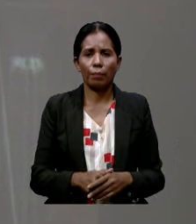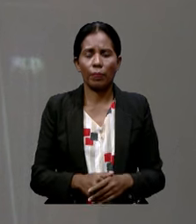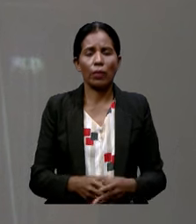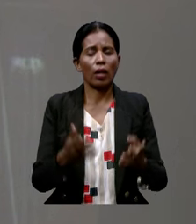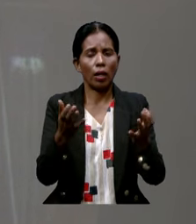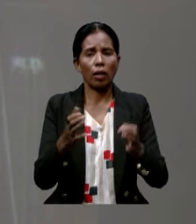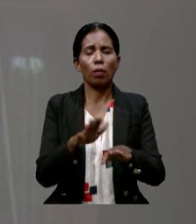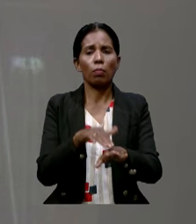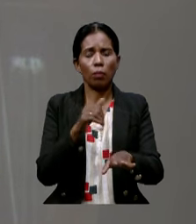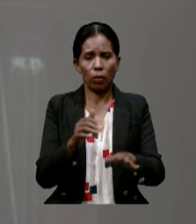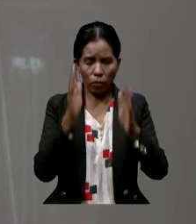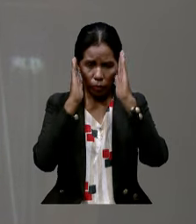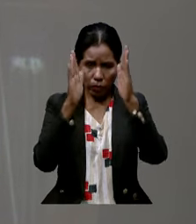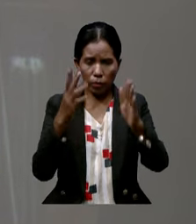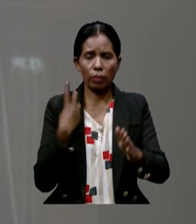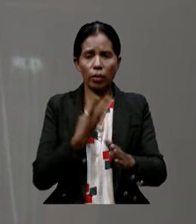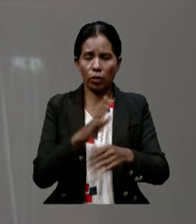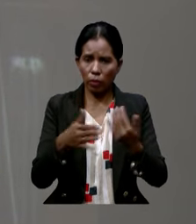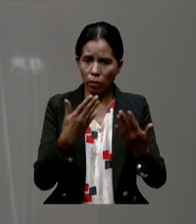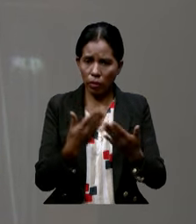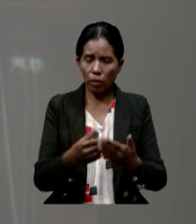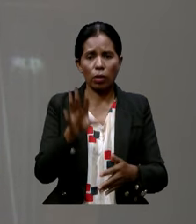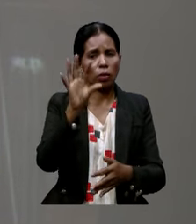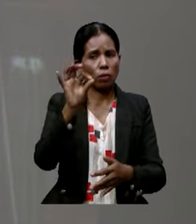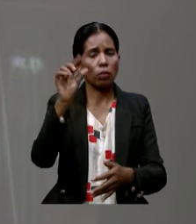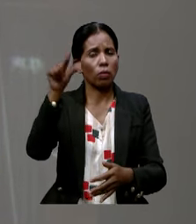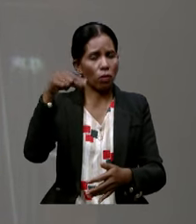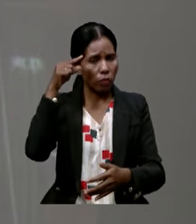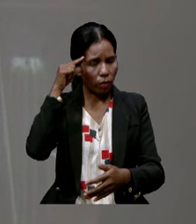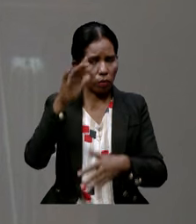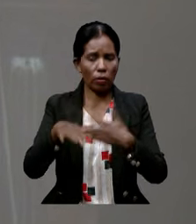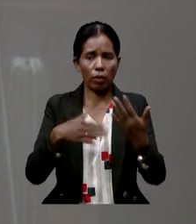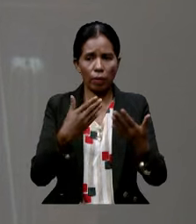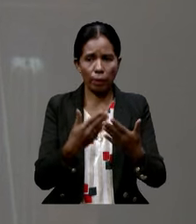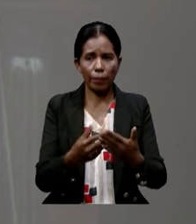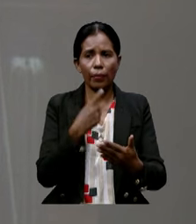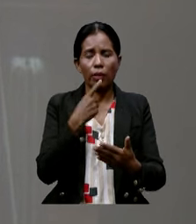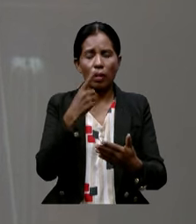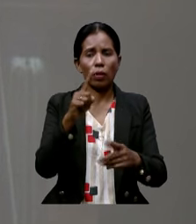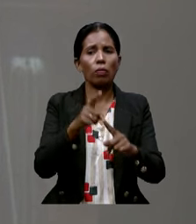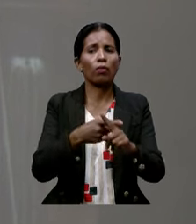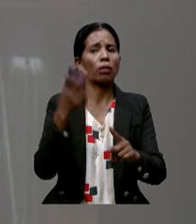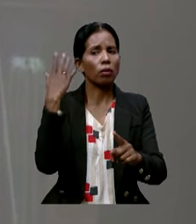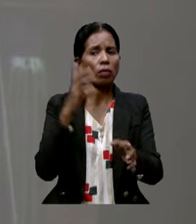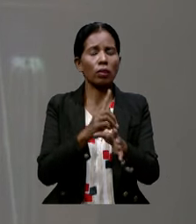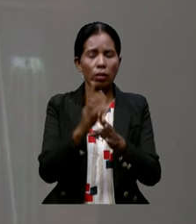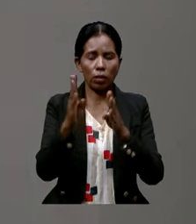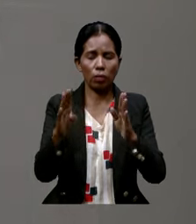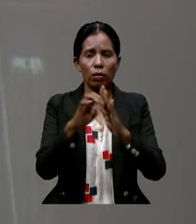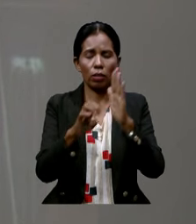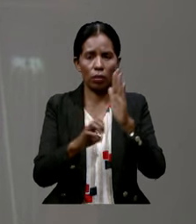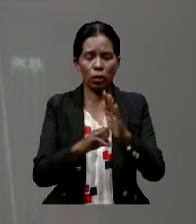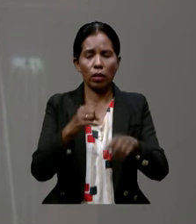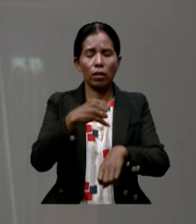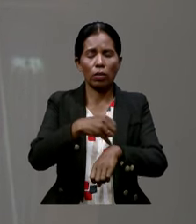carac bola atenção ba ita roto liu liu nono governo constitucional ba alarme ne be ia fulan cotu diretor executivo Instituto